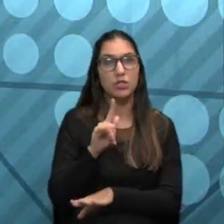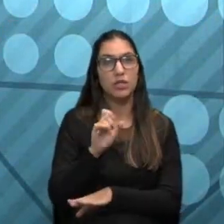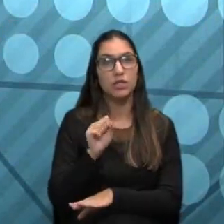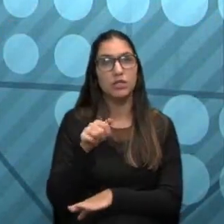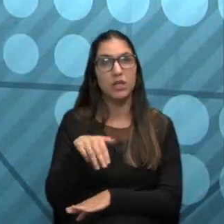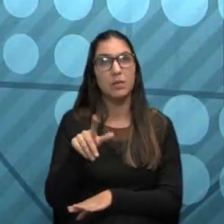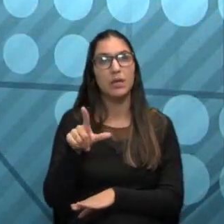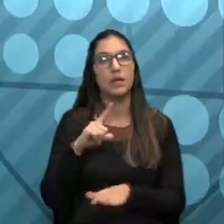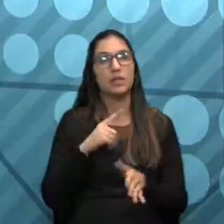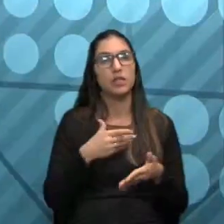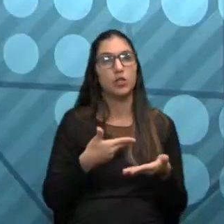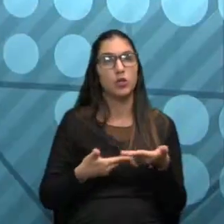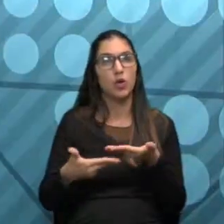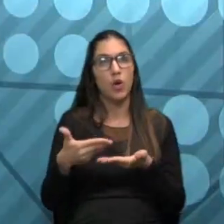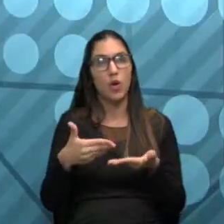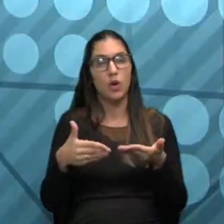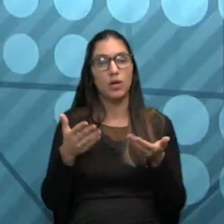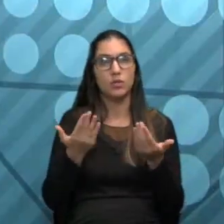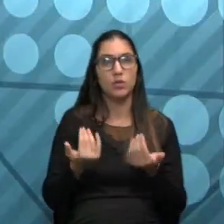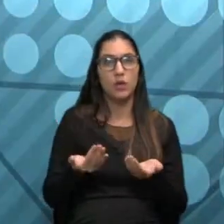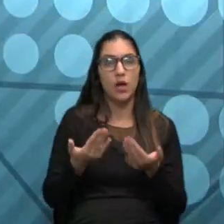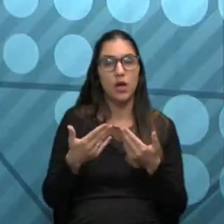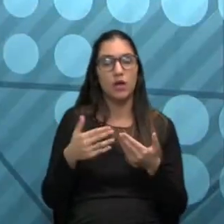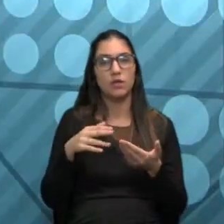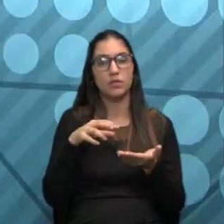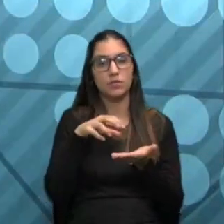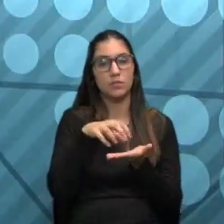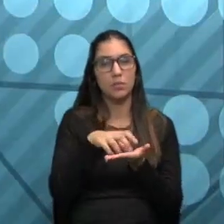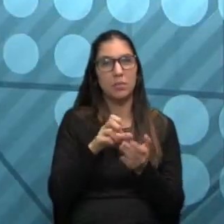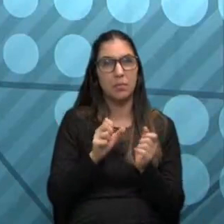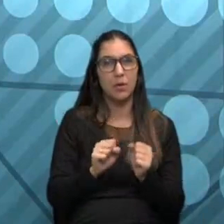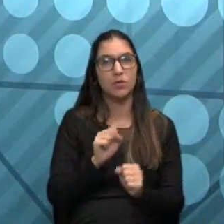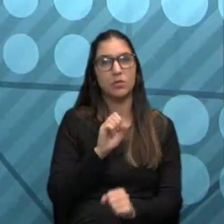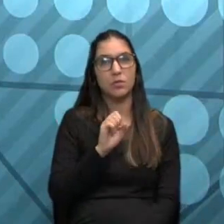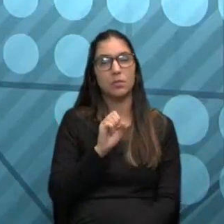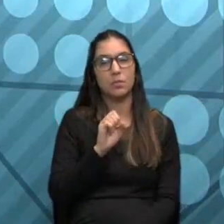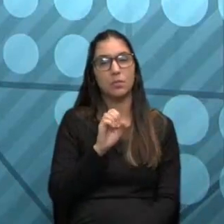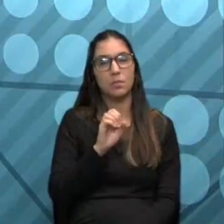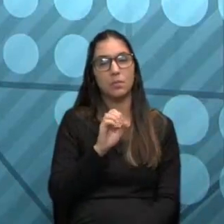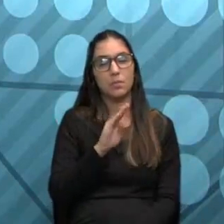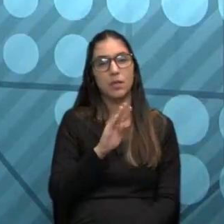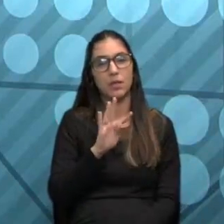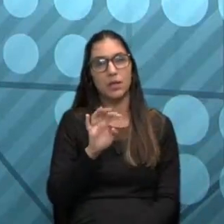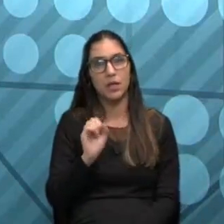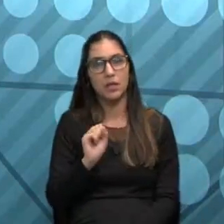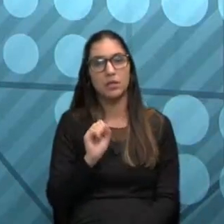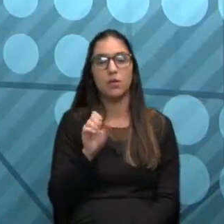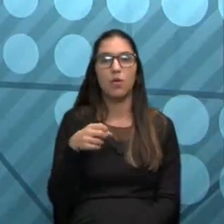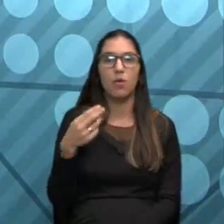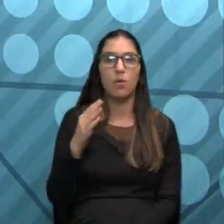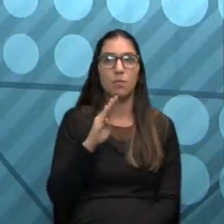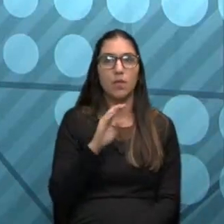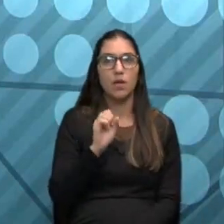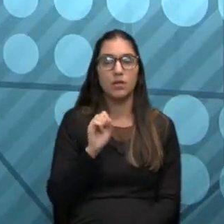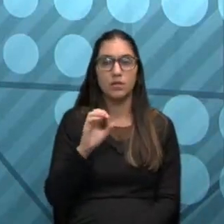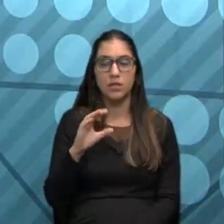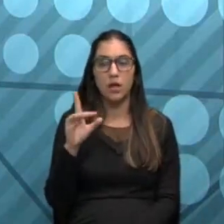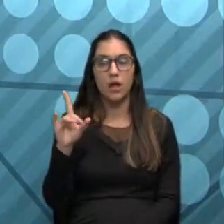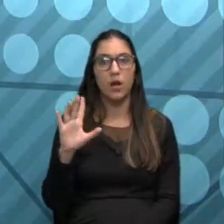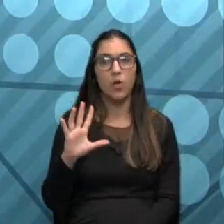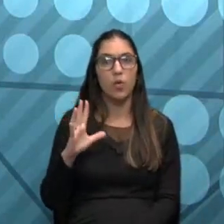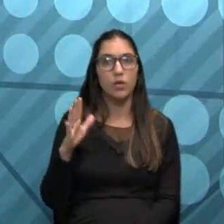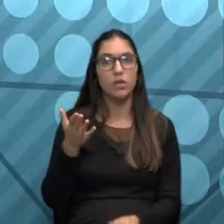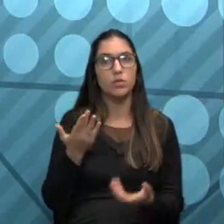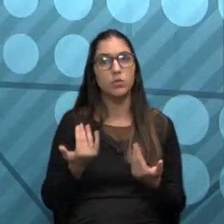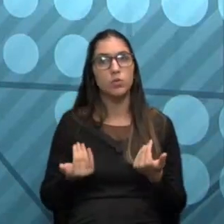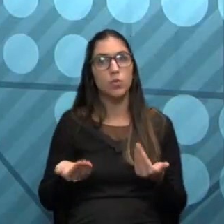essa troca suave de estação radiobase, pode ser de BTS, pode ser de BSC. Então, essa troca ela acontece